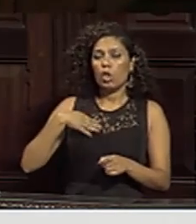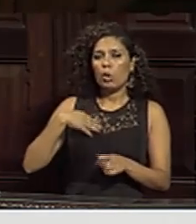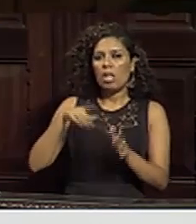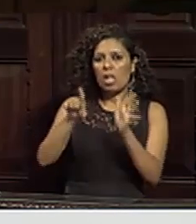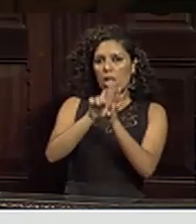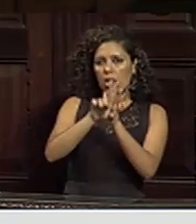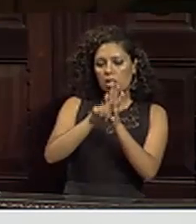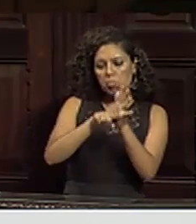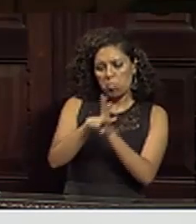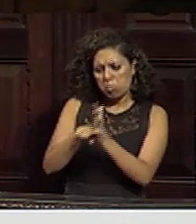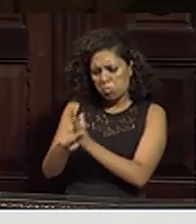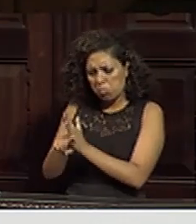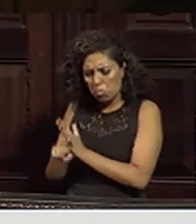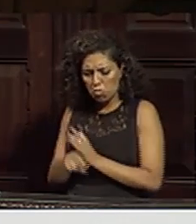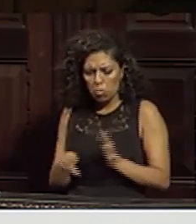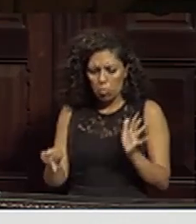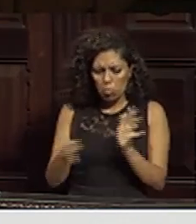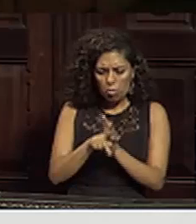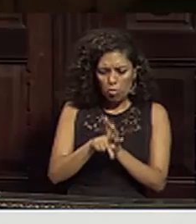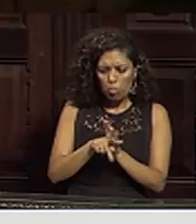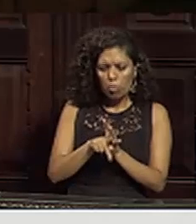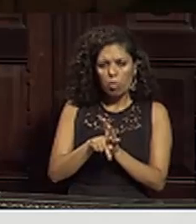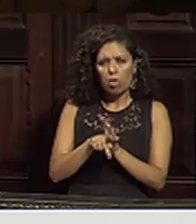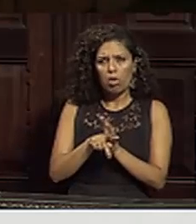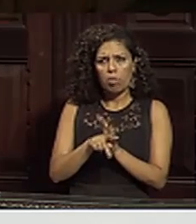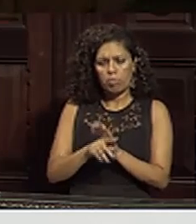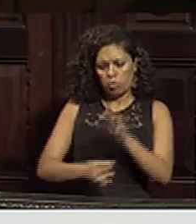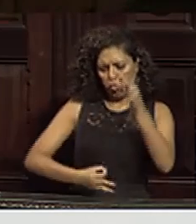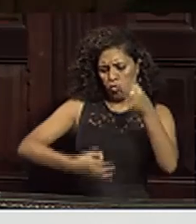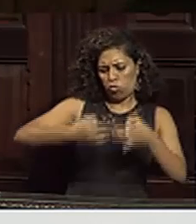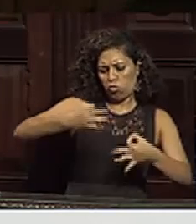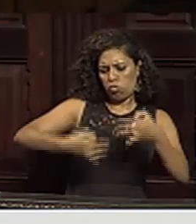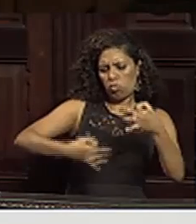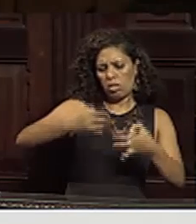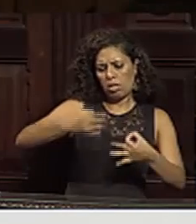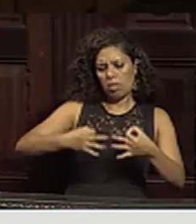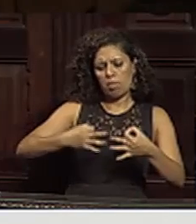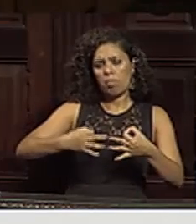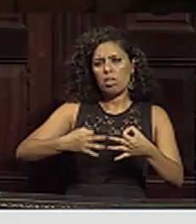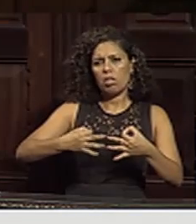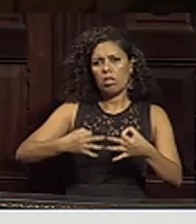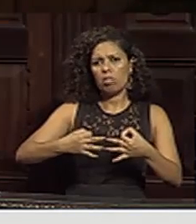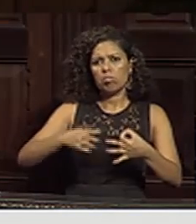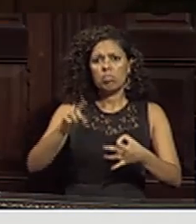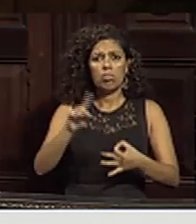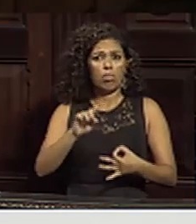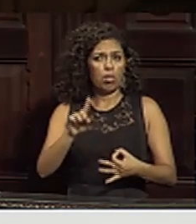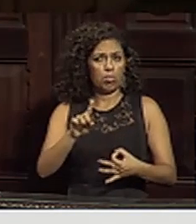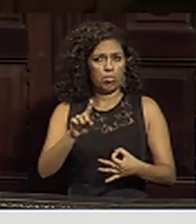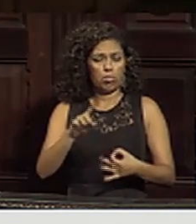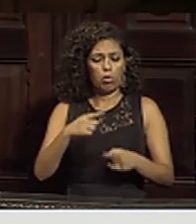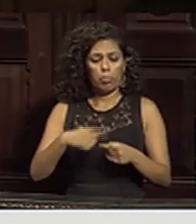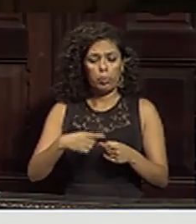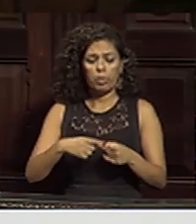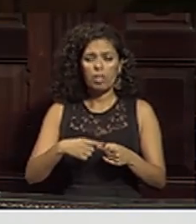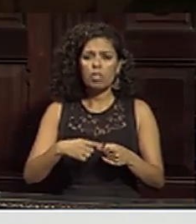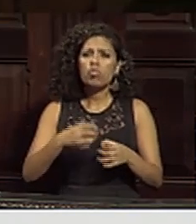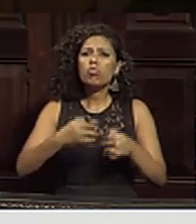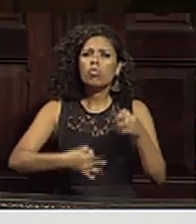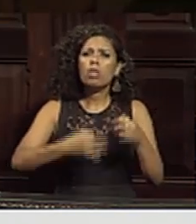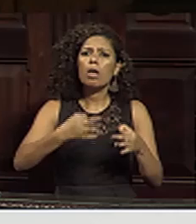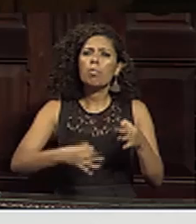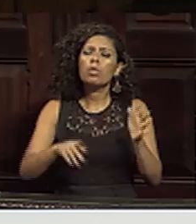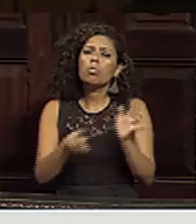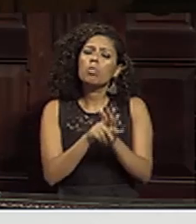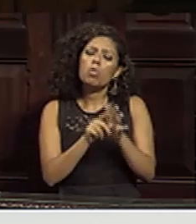visto que essas cortes são integradas por advogados